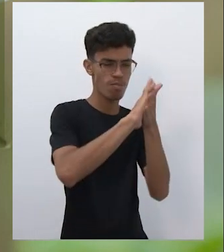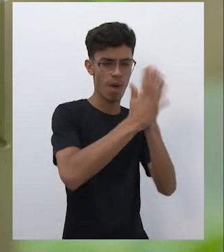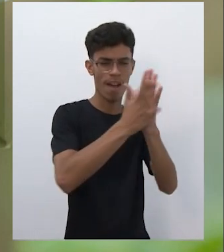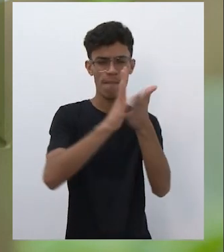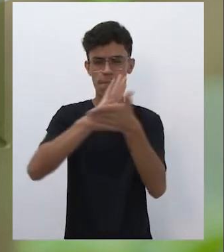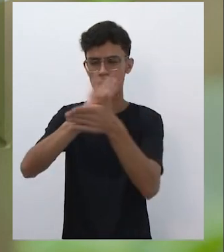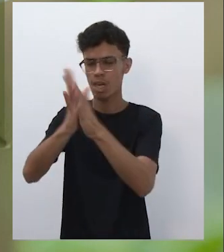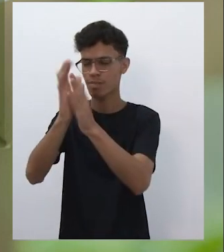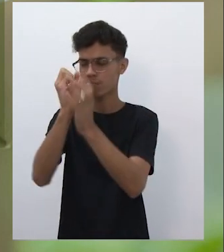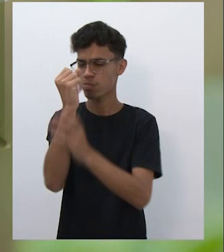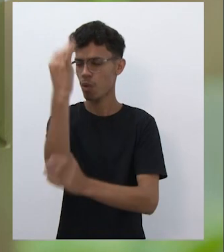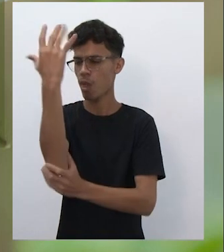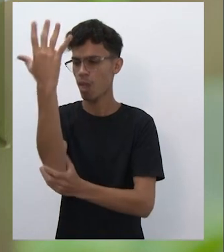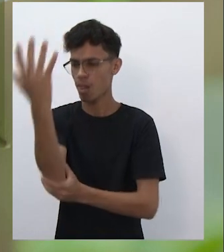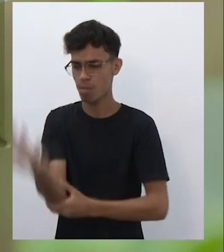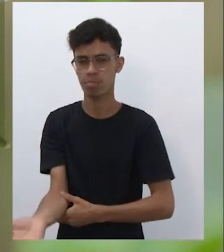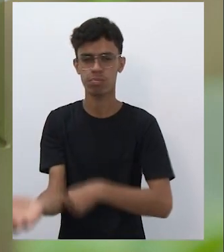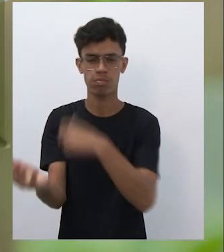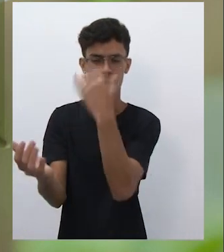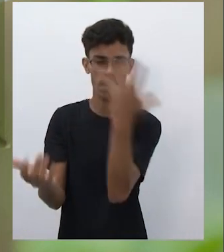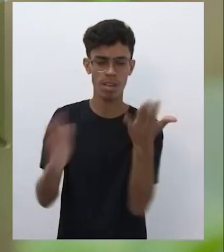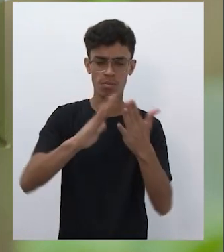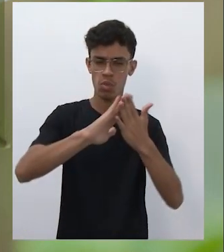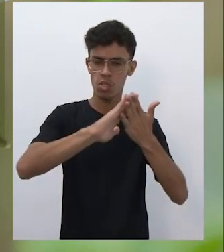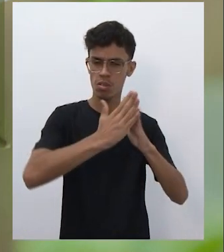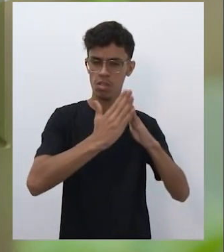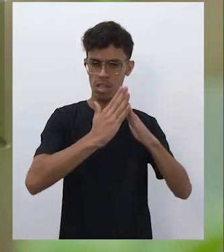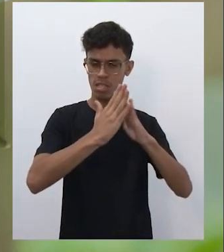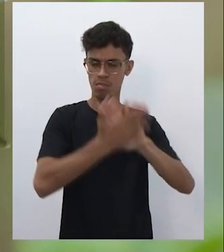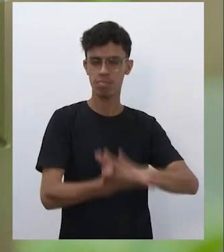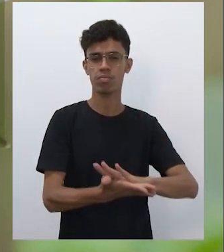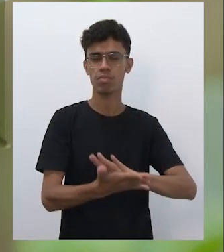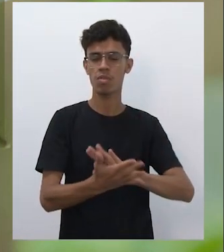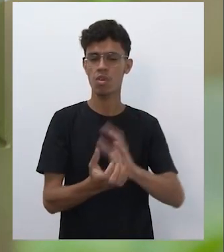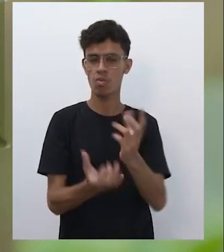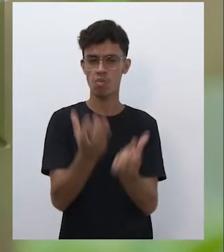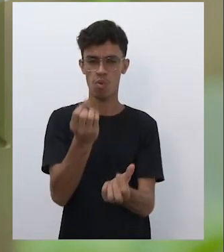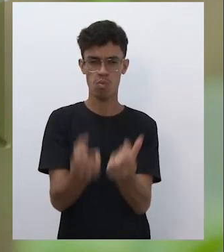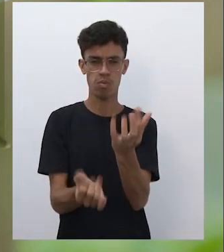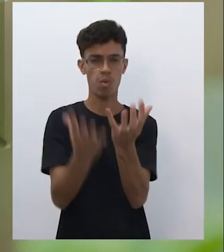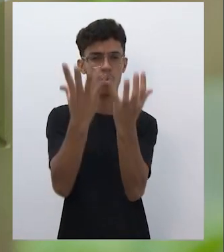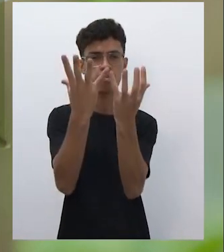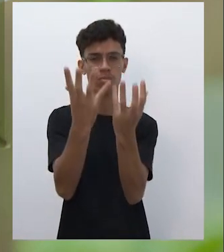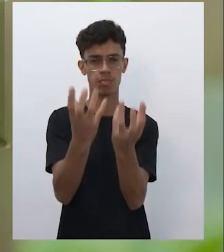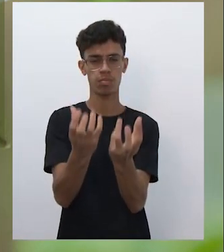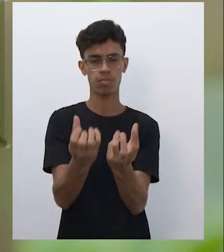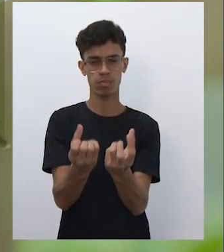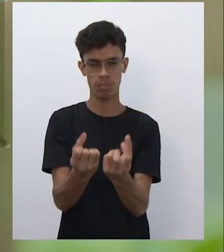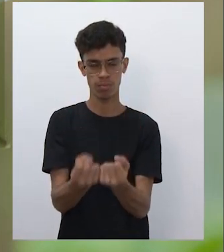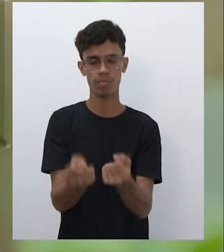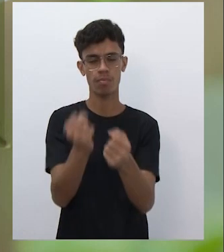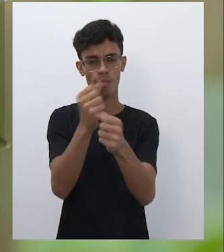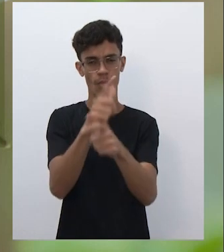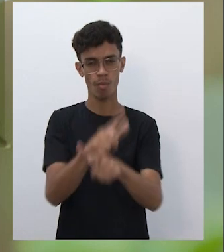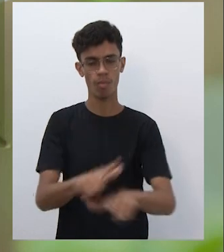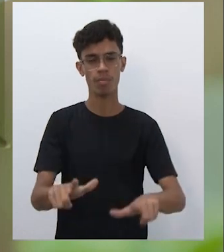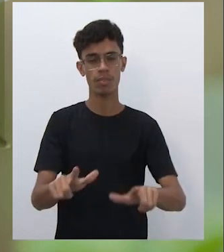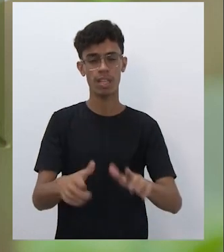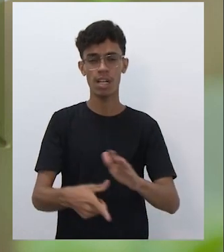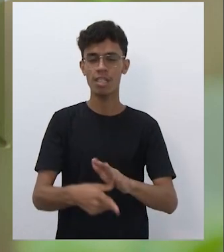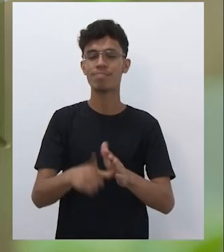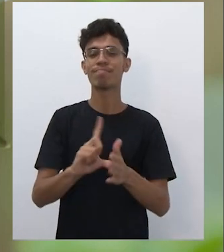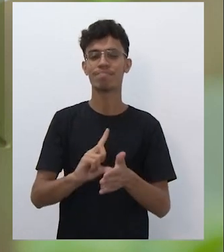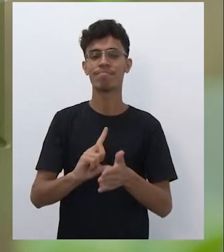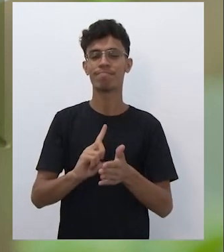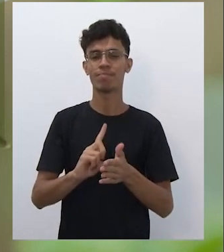animais perderam suas casas, mas o fogo foi controlado misteriosamente antes que a floresta inteira fosse queimada. Faz